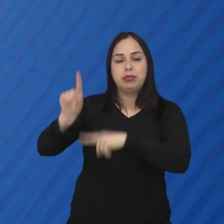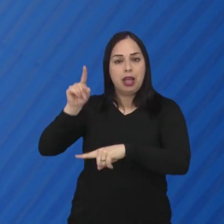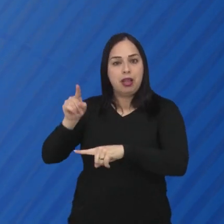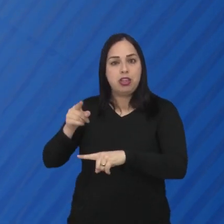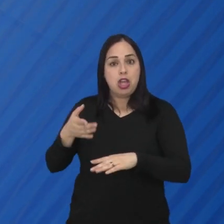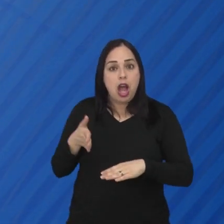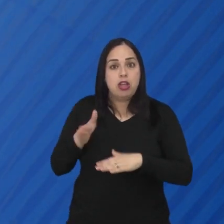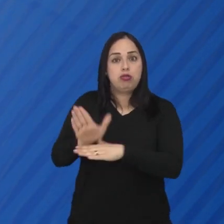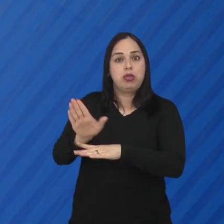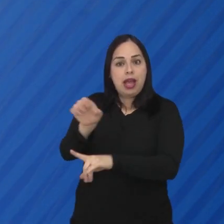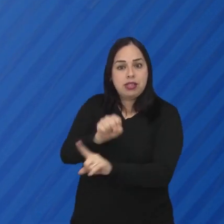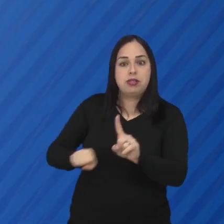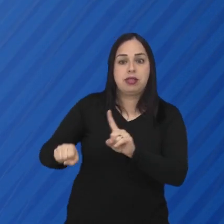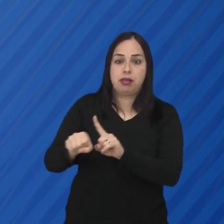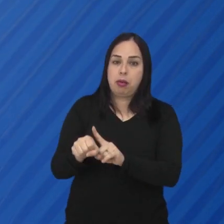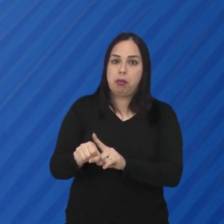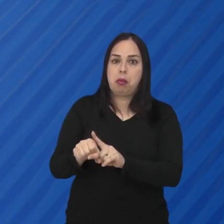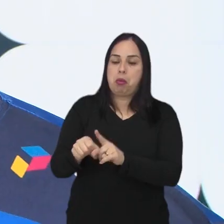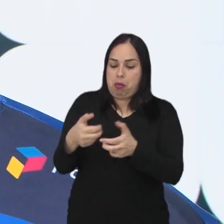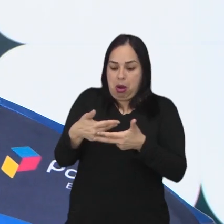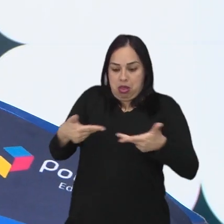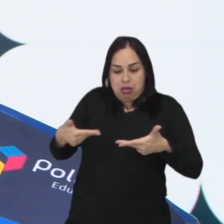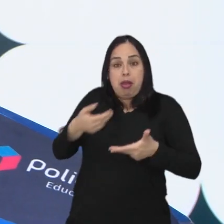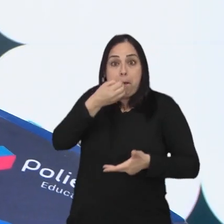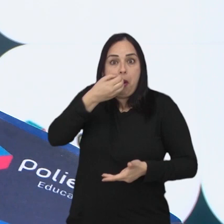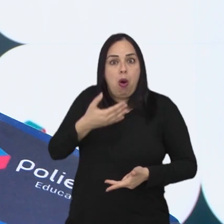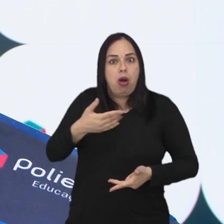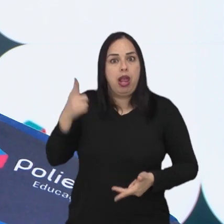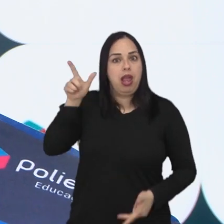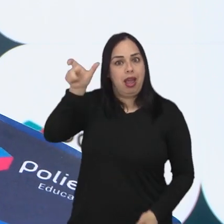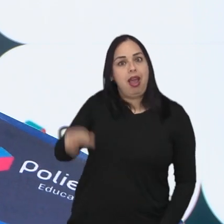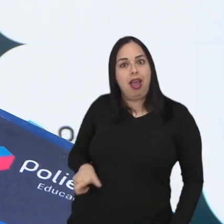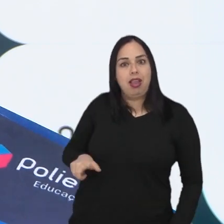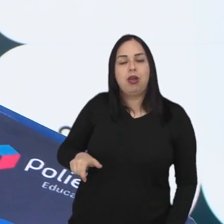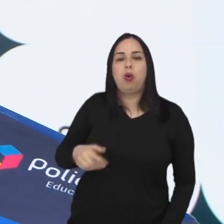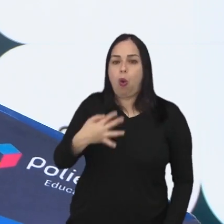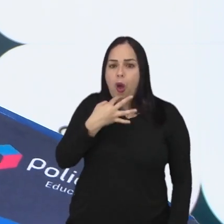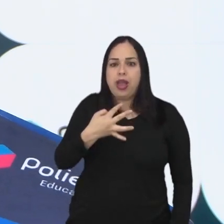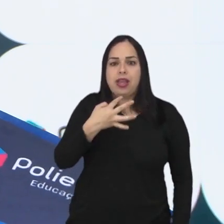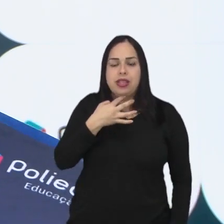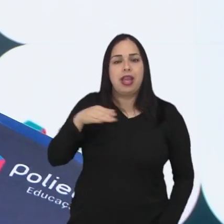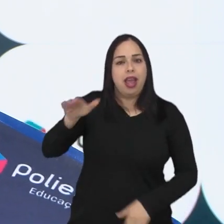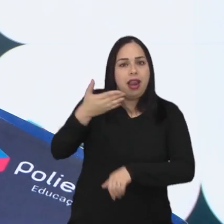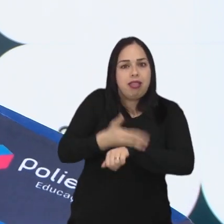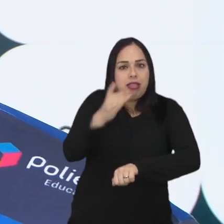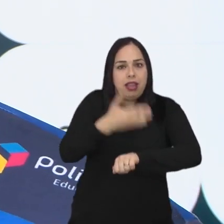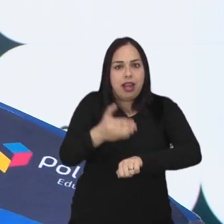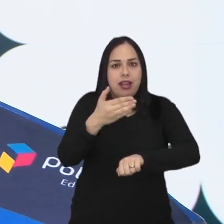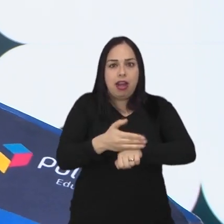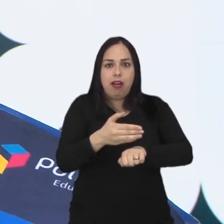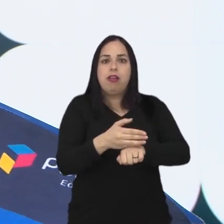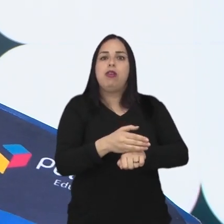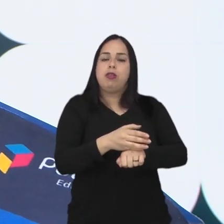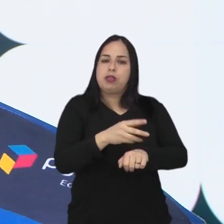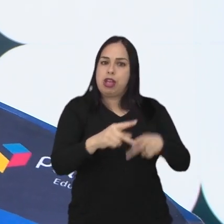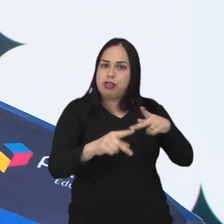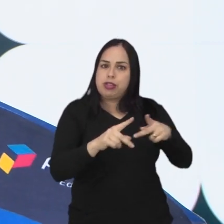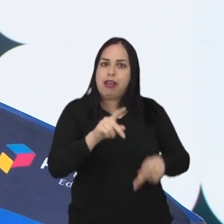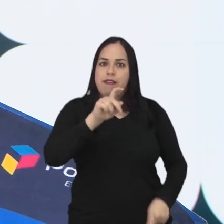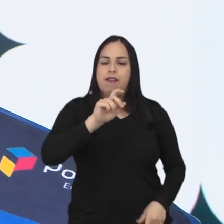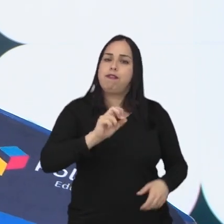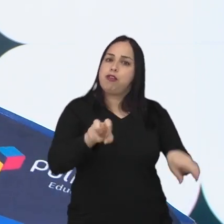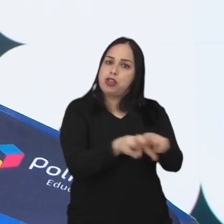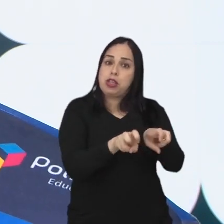e tem um grande impacto social, benefícios que o Gabriel conhece bem. Ele é treinador da equipe do São José